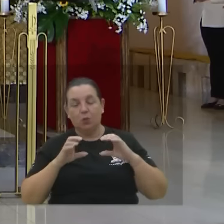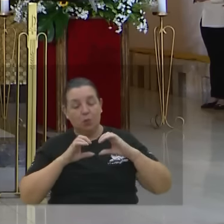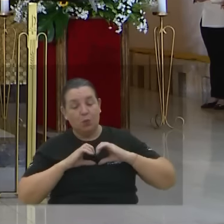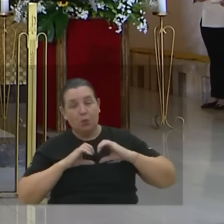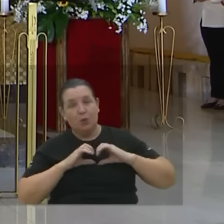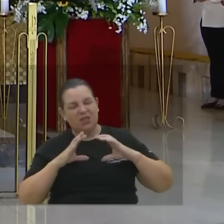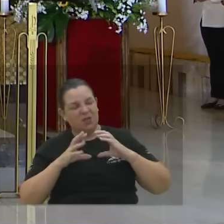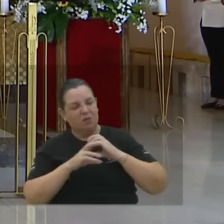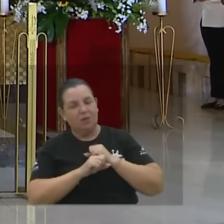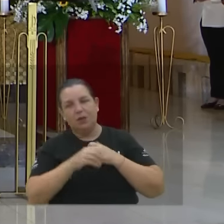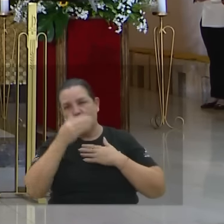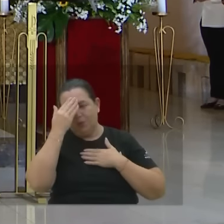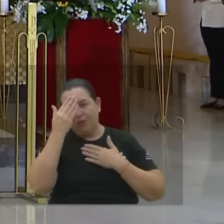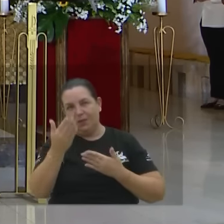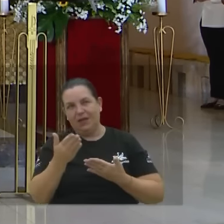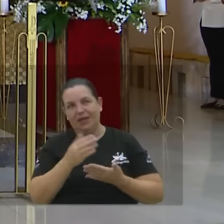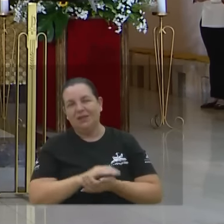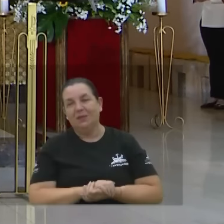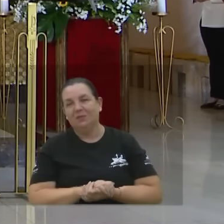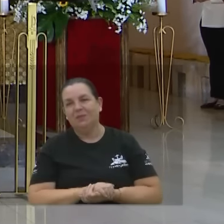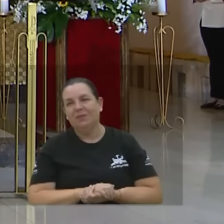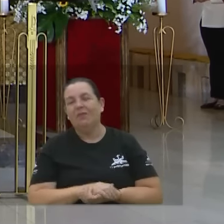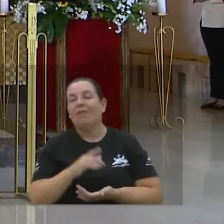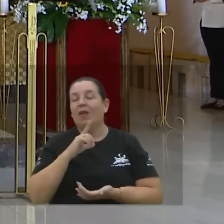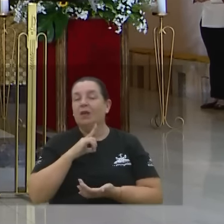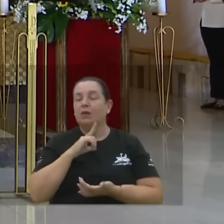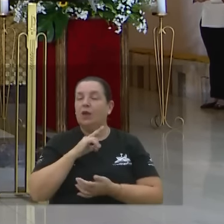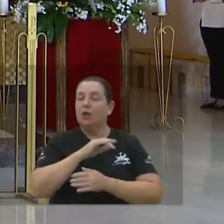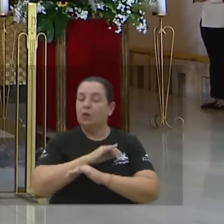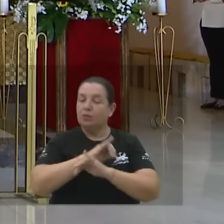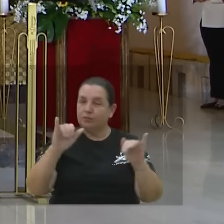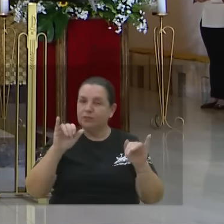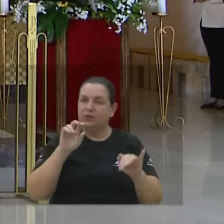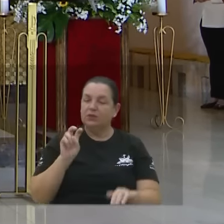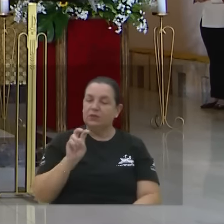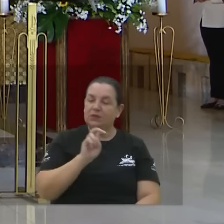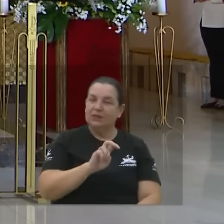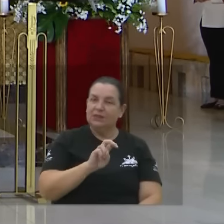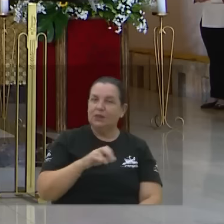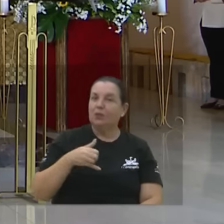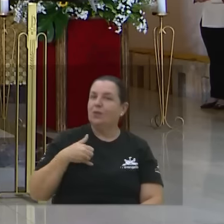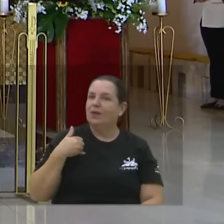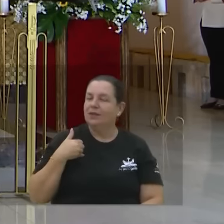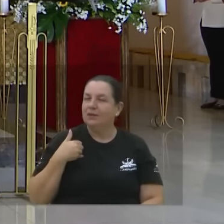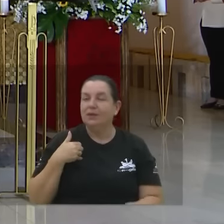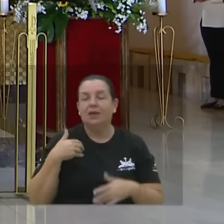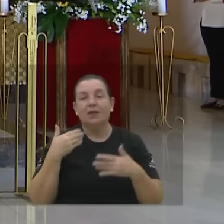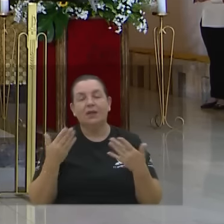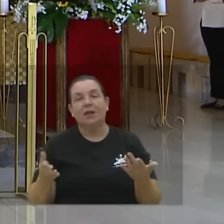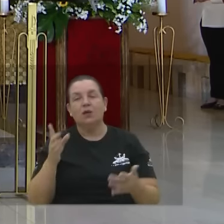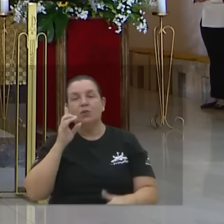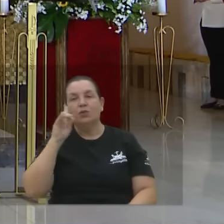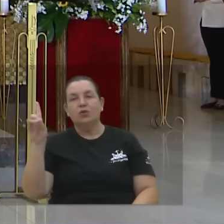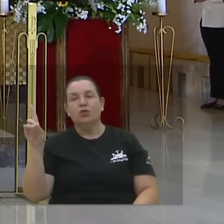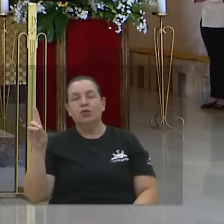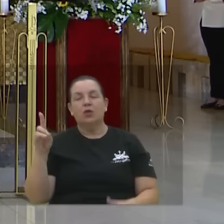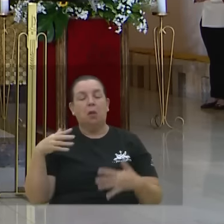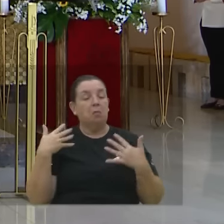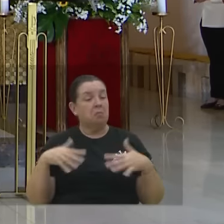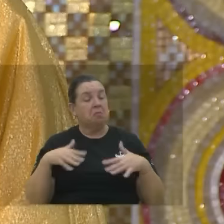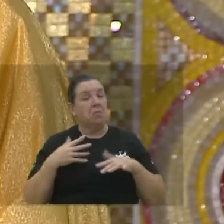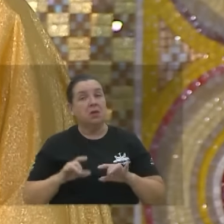coração, muito obrigado. Eu tenho a dizer nestes 55 anos, que é uma data